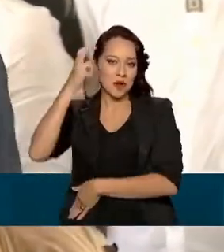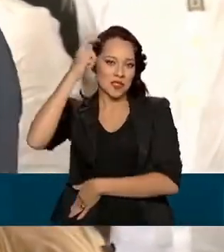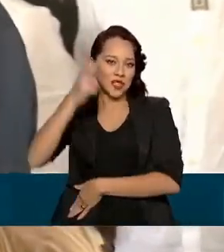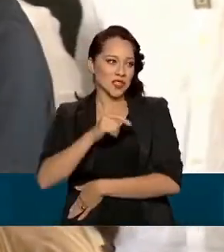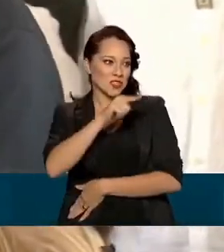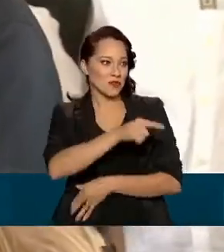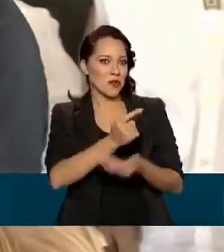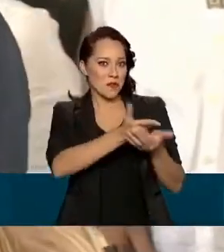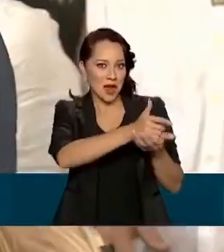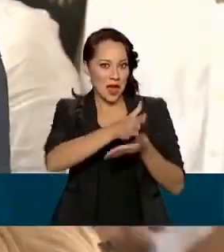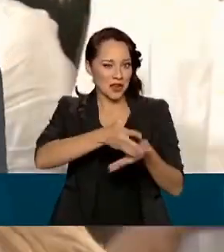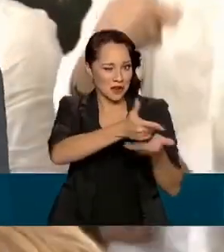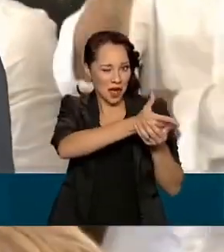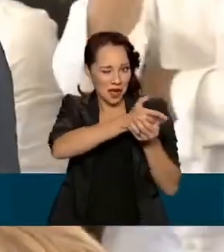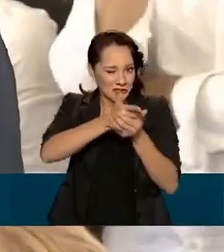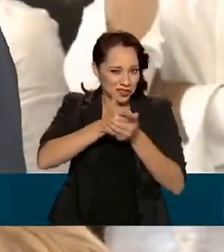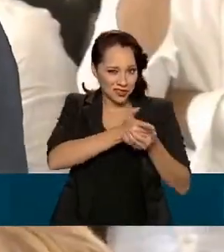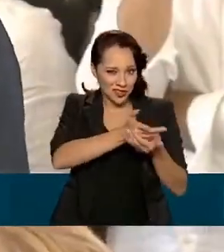para a artilharia.